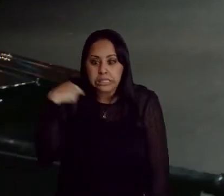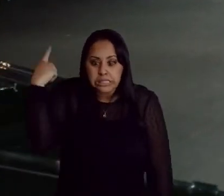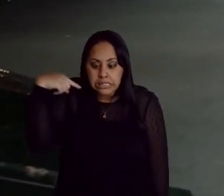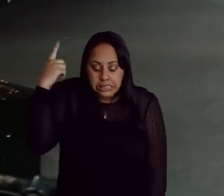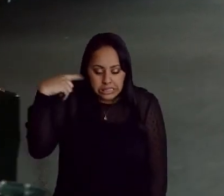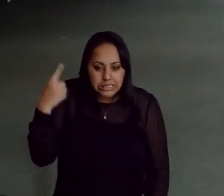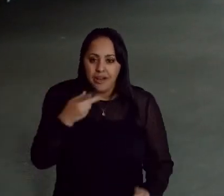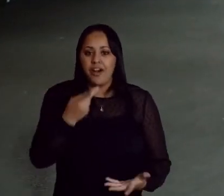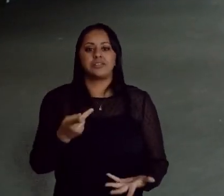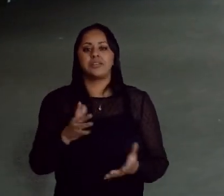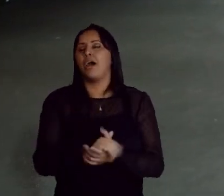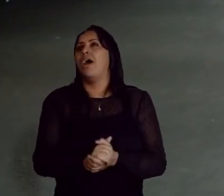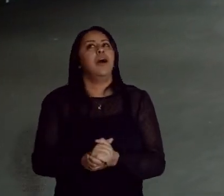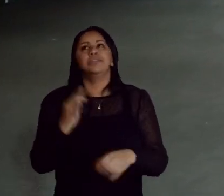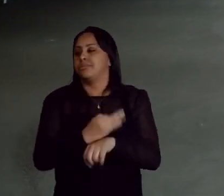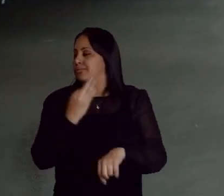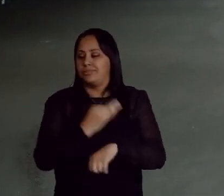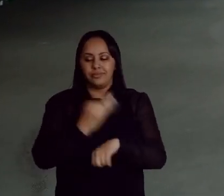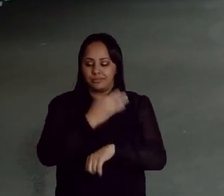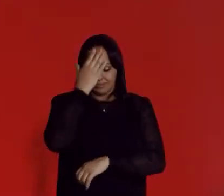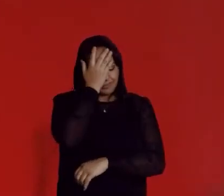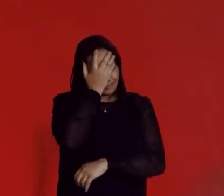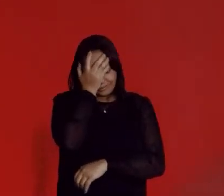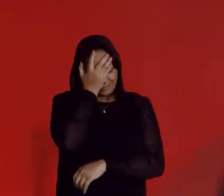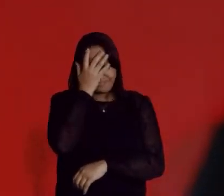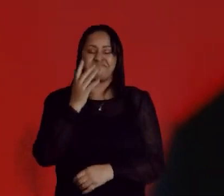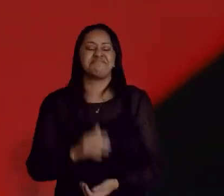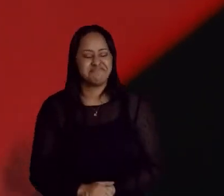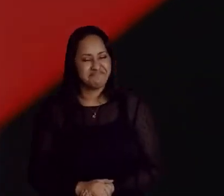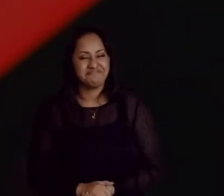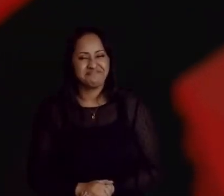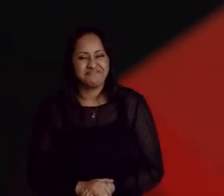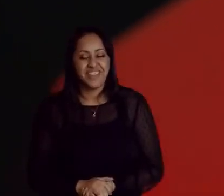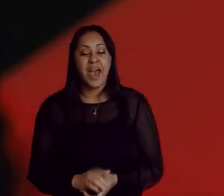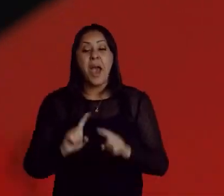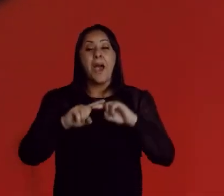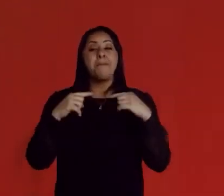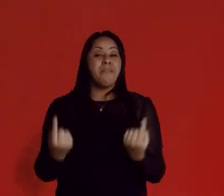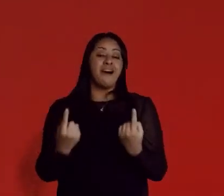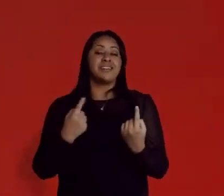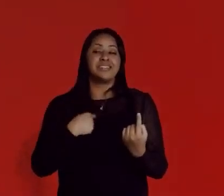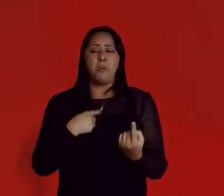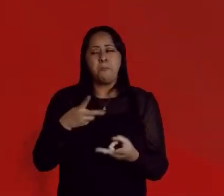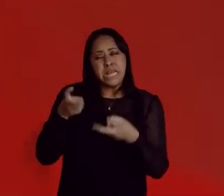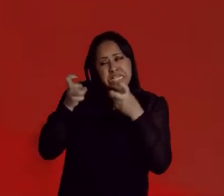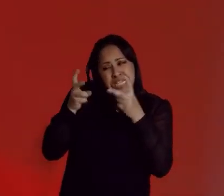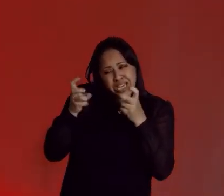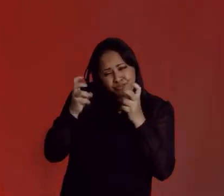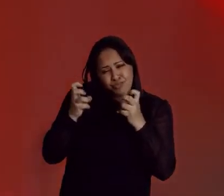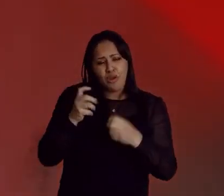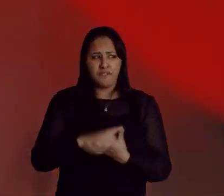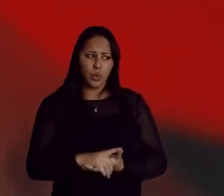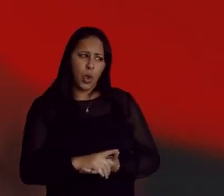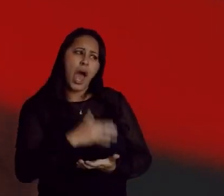vejo que ele não está muito bem, ele está olhando para mim, não está entendendo nada que eu estou falando, entendeu, gente? Mas eu estou vendo assim que ele está com a cabeça assim meio cansada, e eu olho para ele